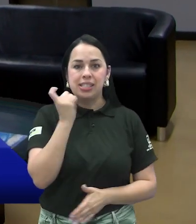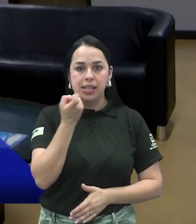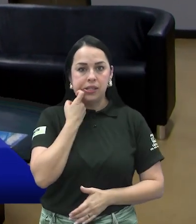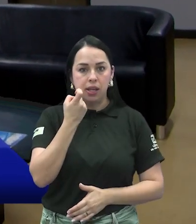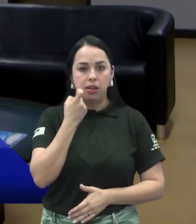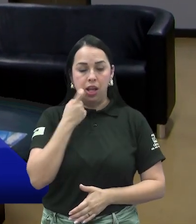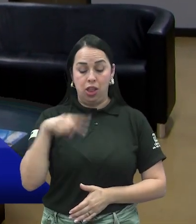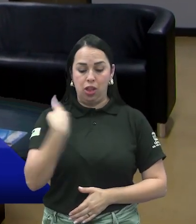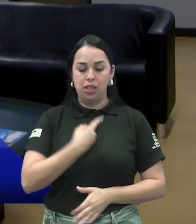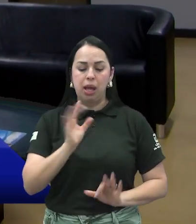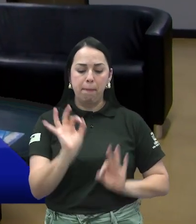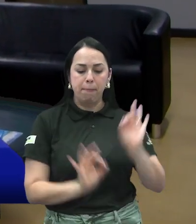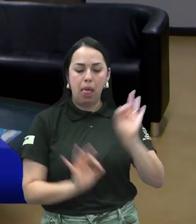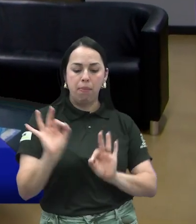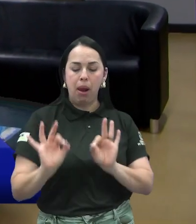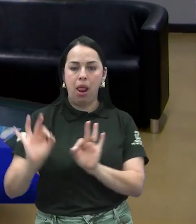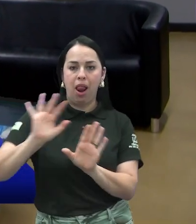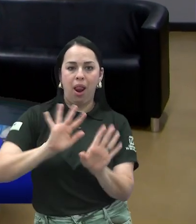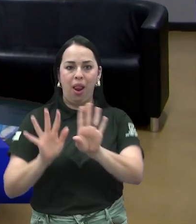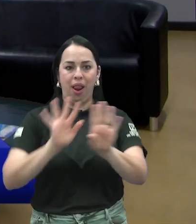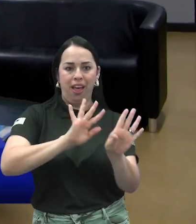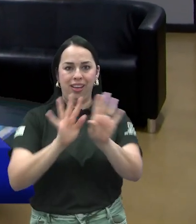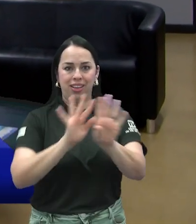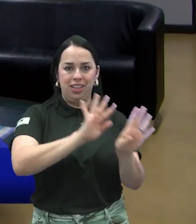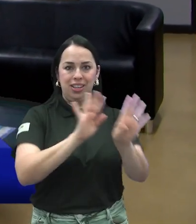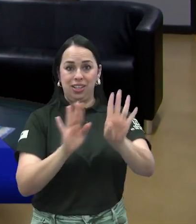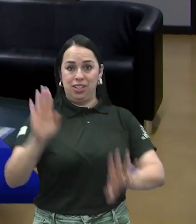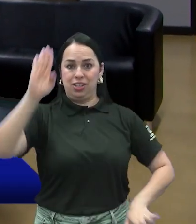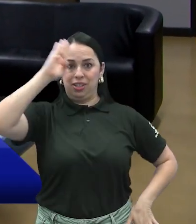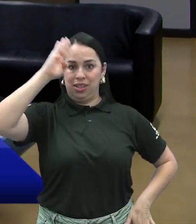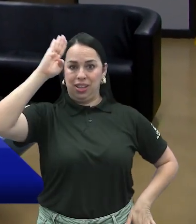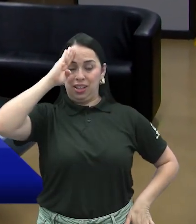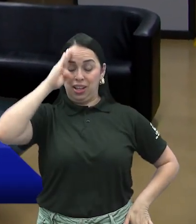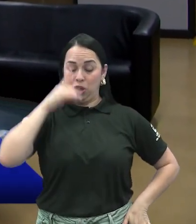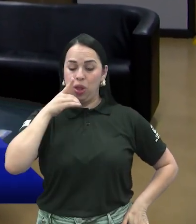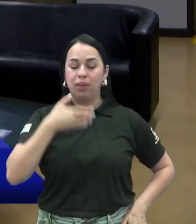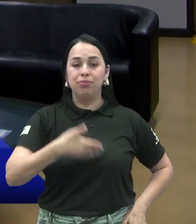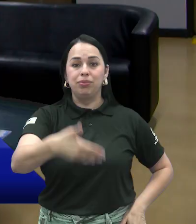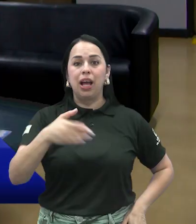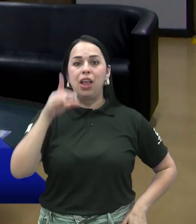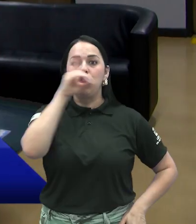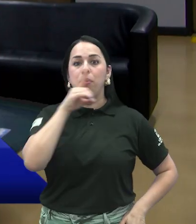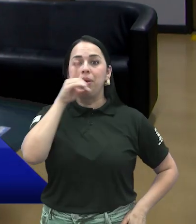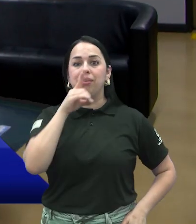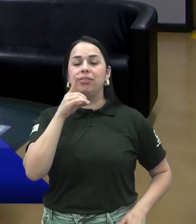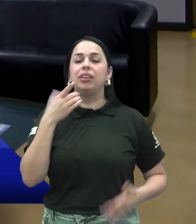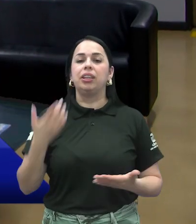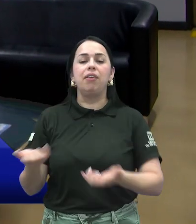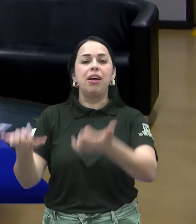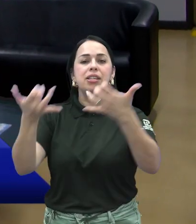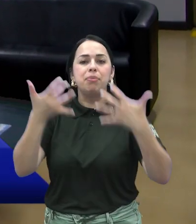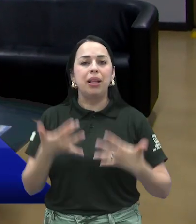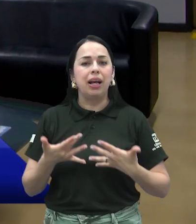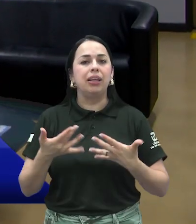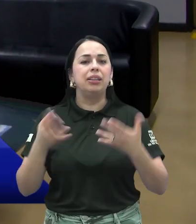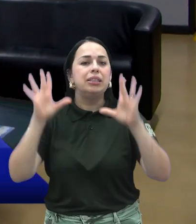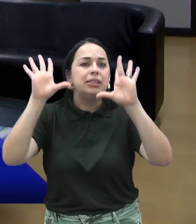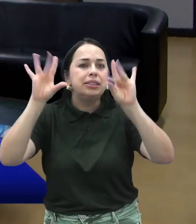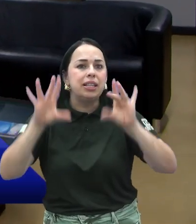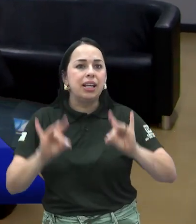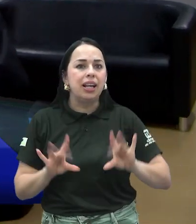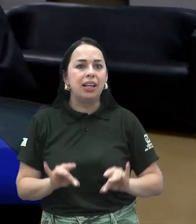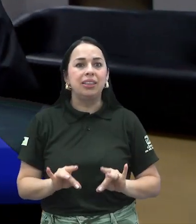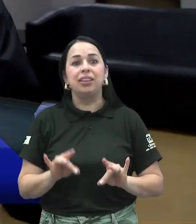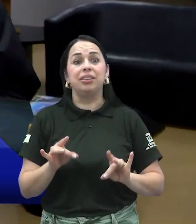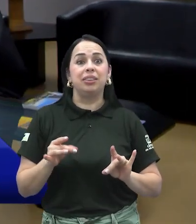Hoje, sexta-feira, a gente já está se preparando para o desfile do 7 de setembro, que acontece nesse domingo aqui em São José dos Campos. Quem vai trazer mais